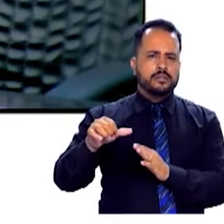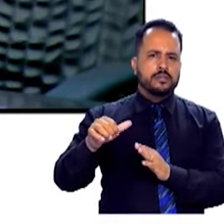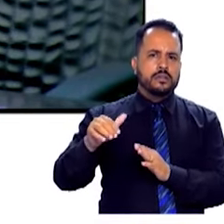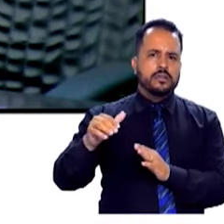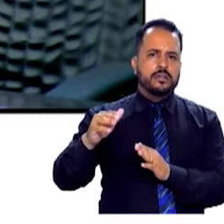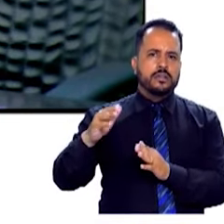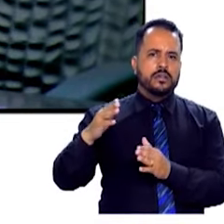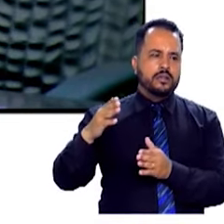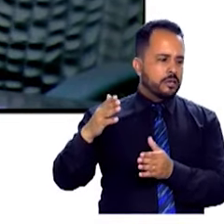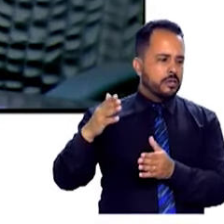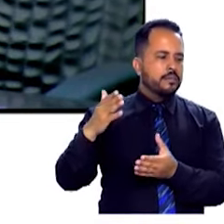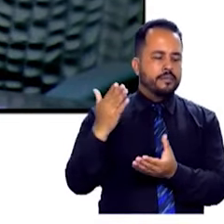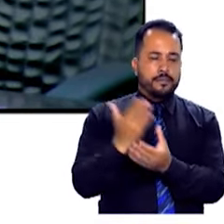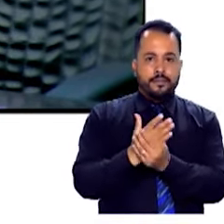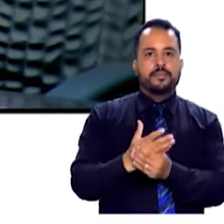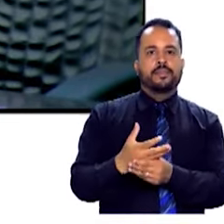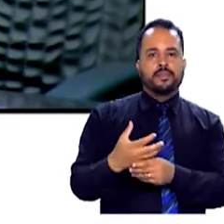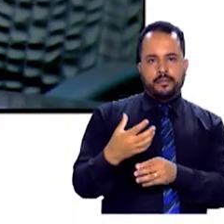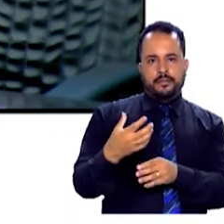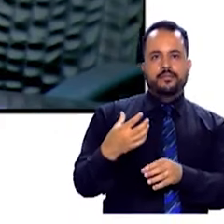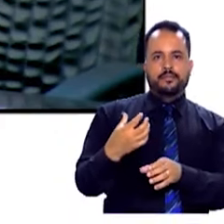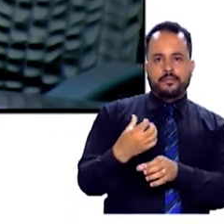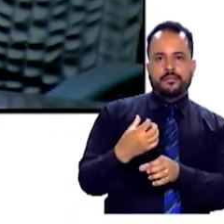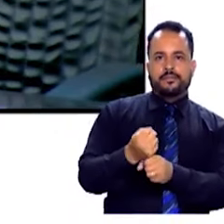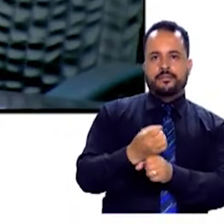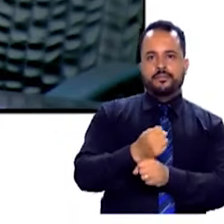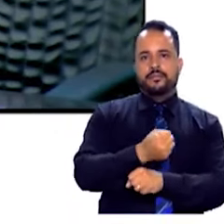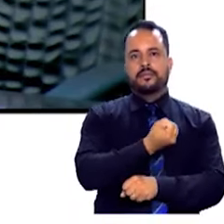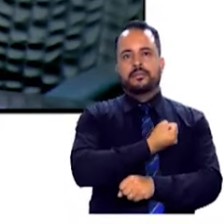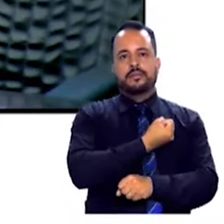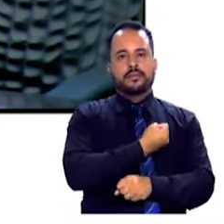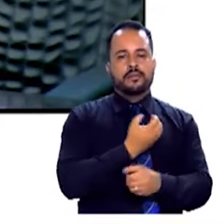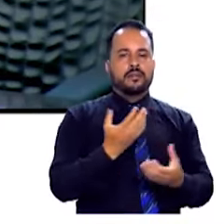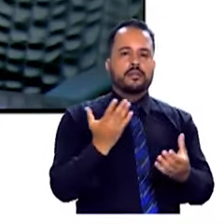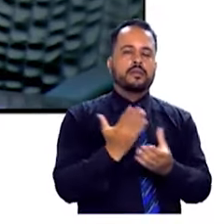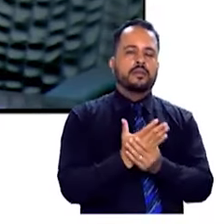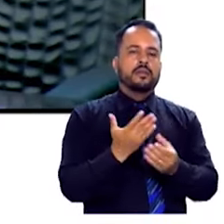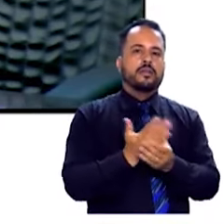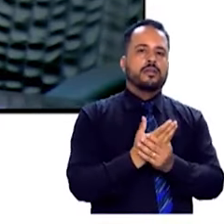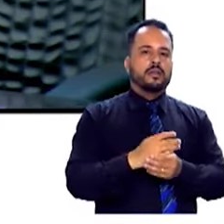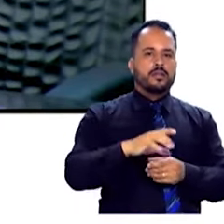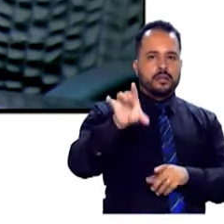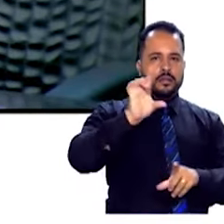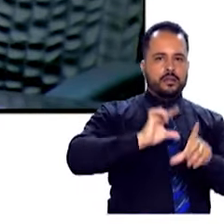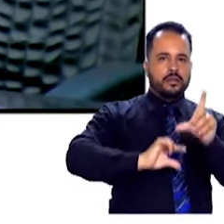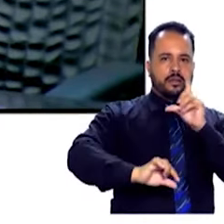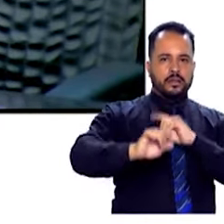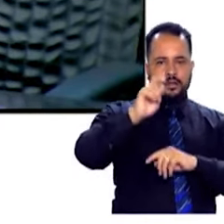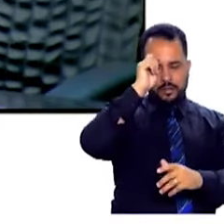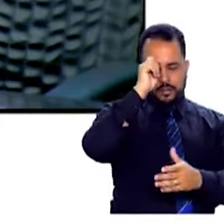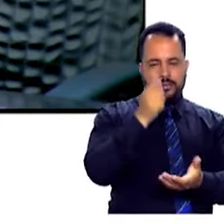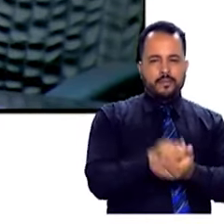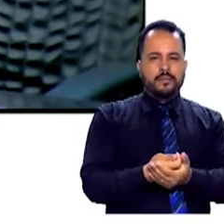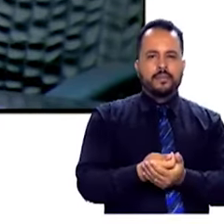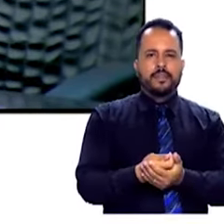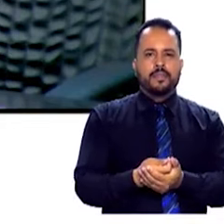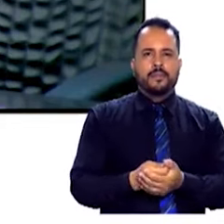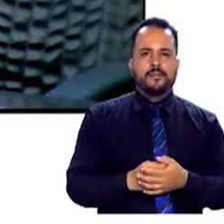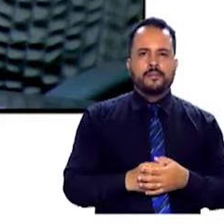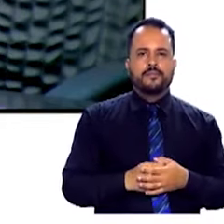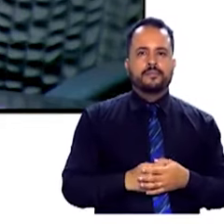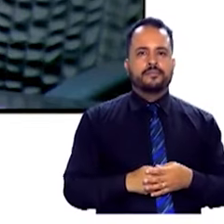termos eh quantitativos mostrando a ineficácia do filtro né paraa função que ele se propôs a desempenhar eh